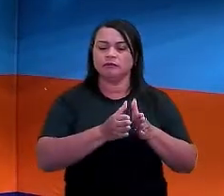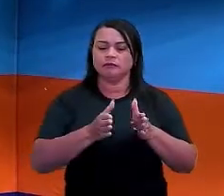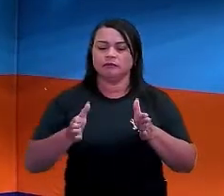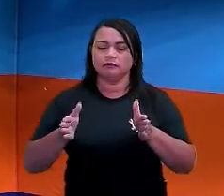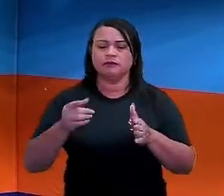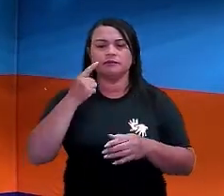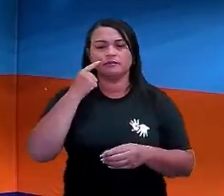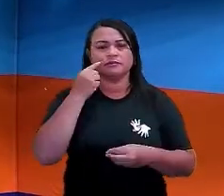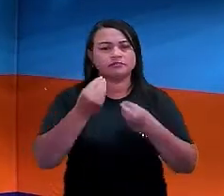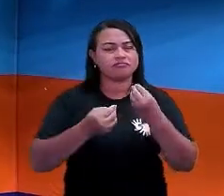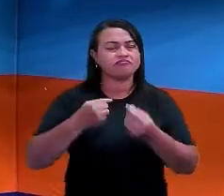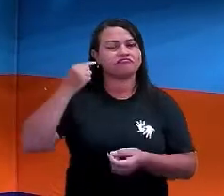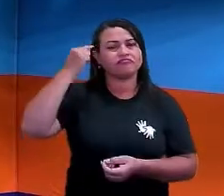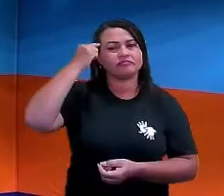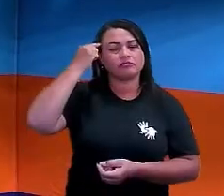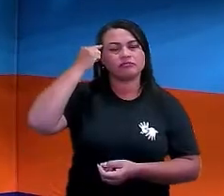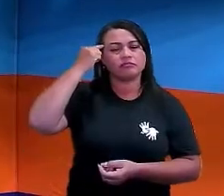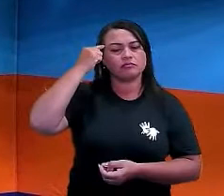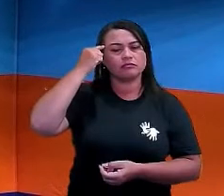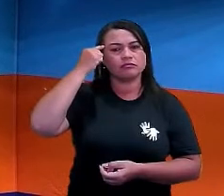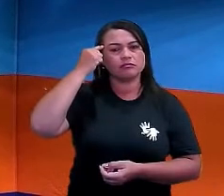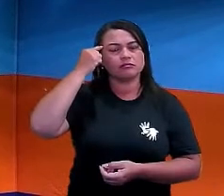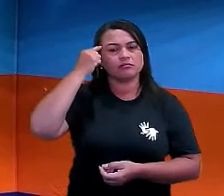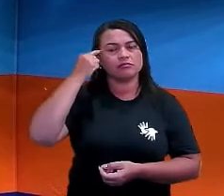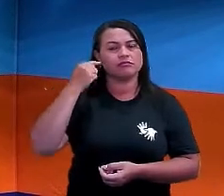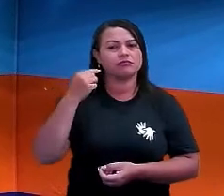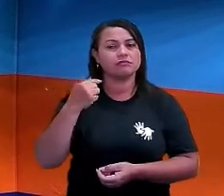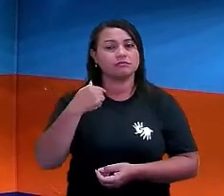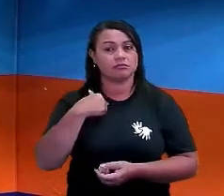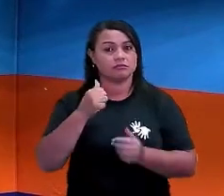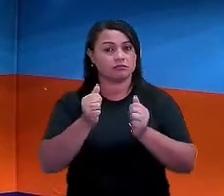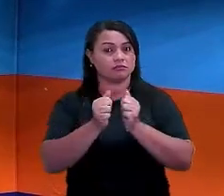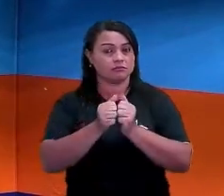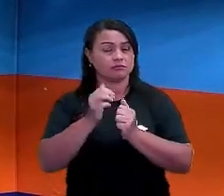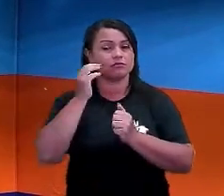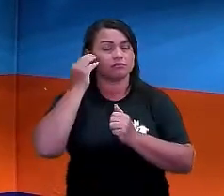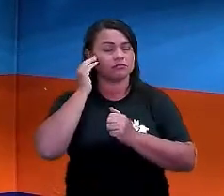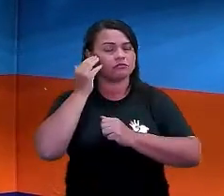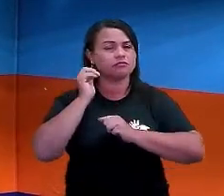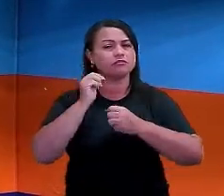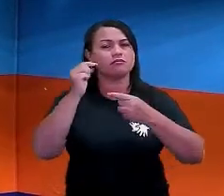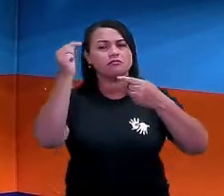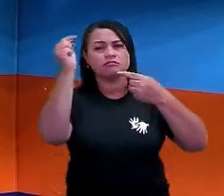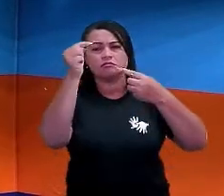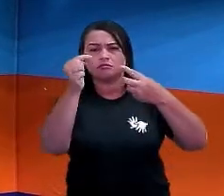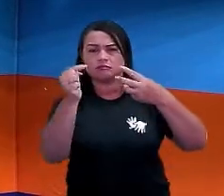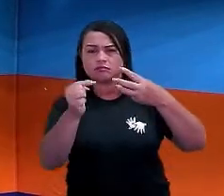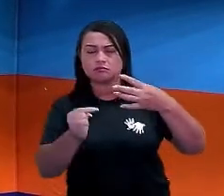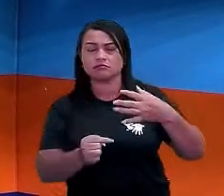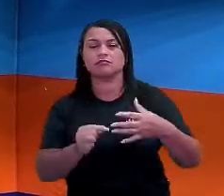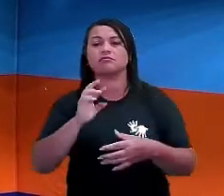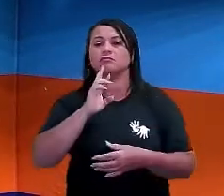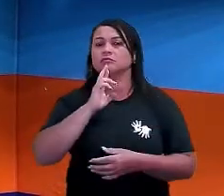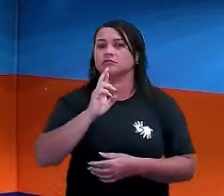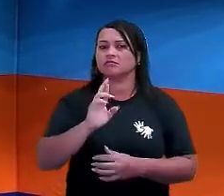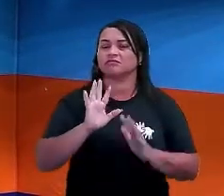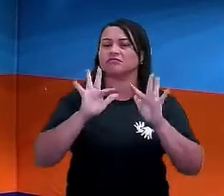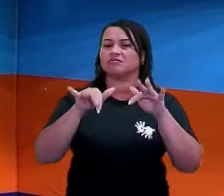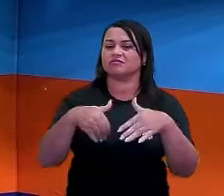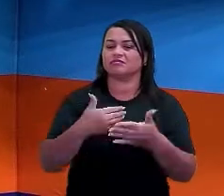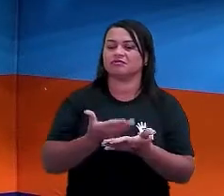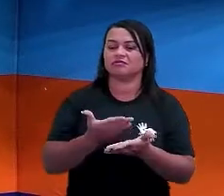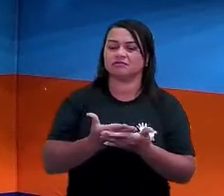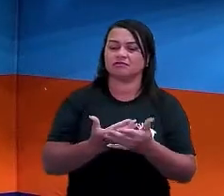aí vai pensando, mas vem comigo, entender o assunto para que a gente possa resolver no finalzinho da nossa